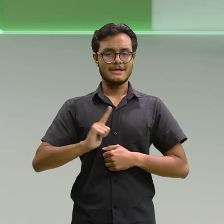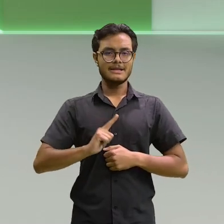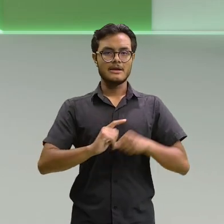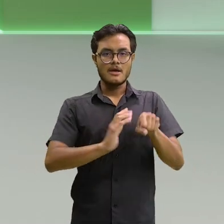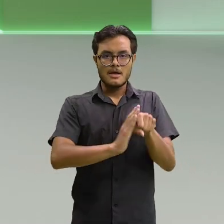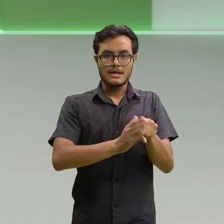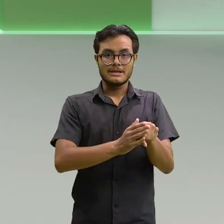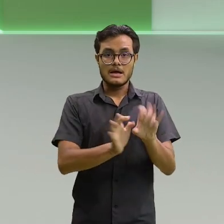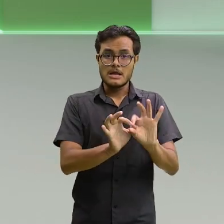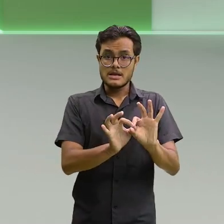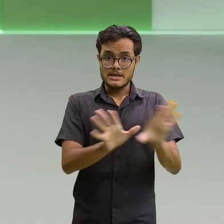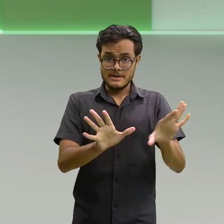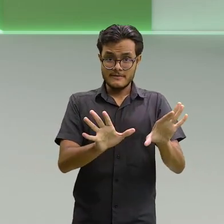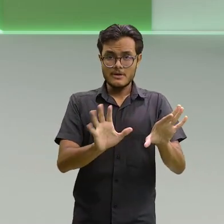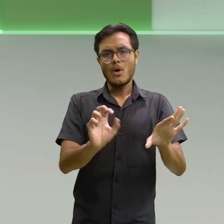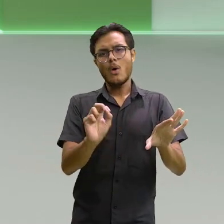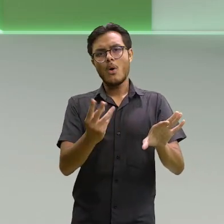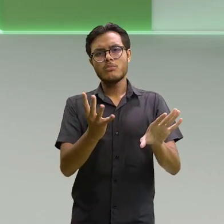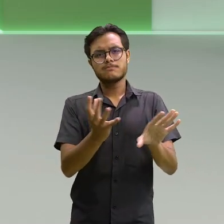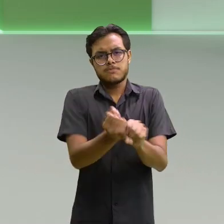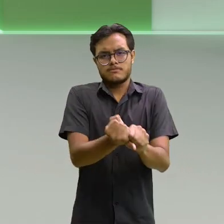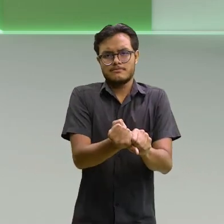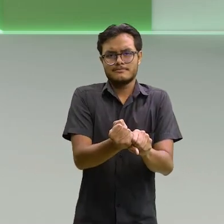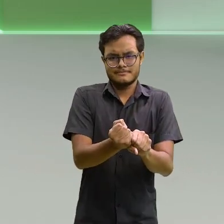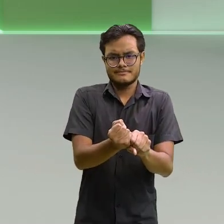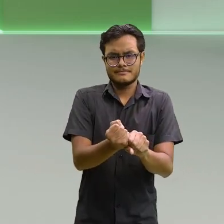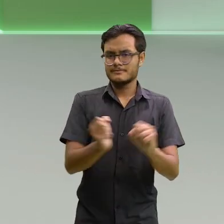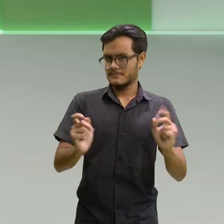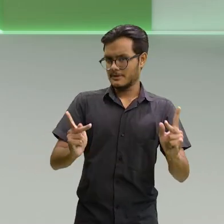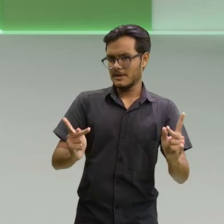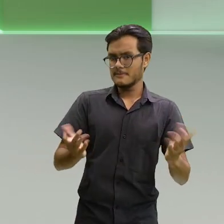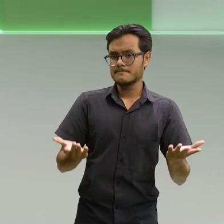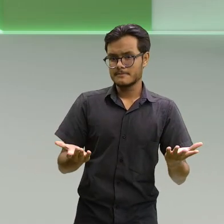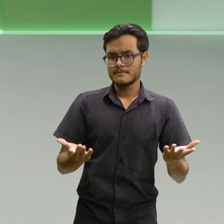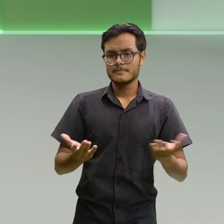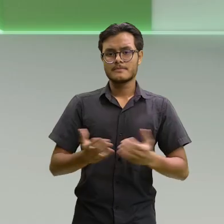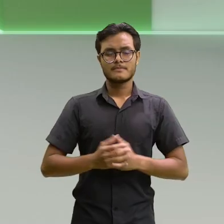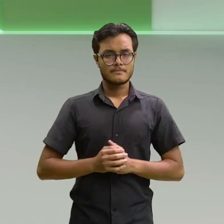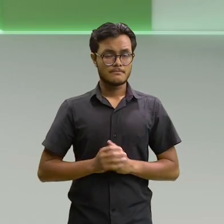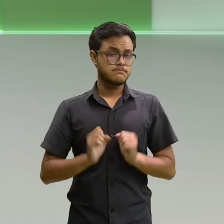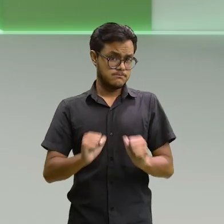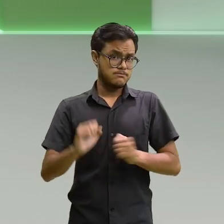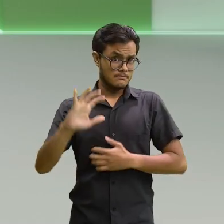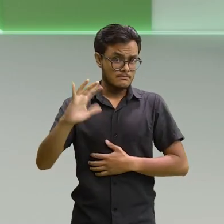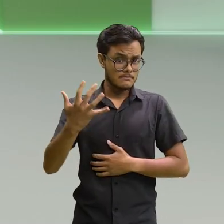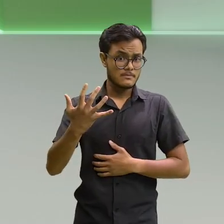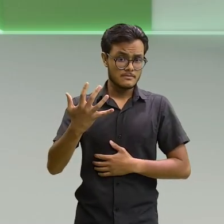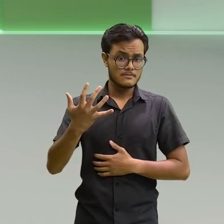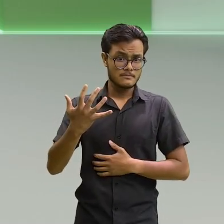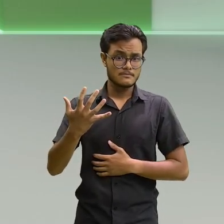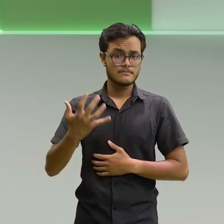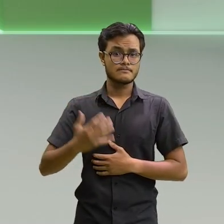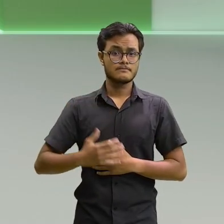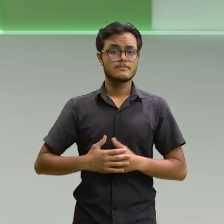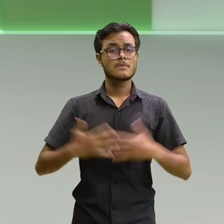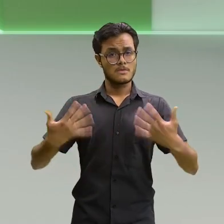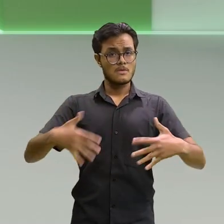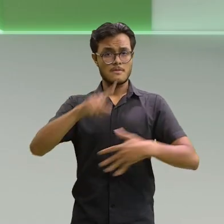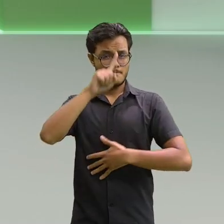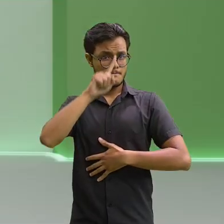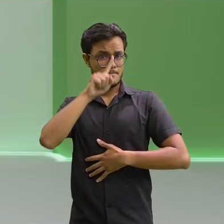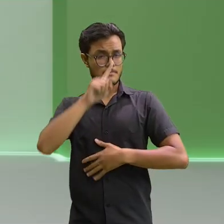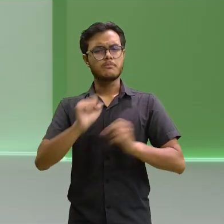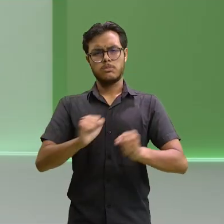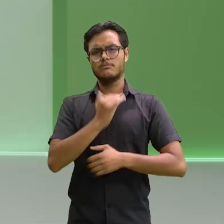feche, não tenha esse risco. Nesse caso, o engasgo pode acontecer. Ele é um acidente, muitas vezes pode